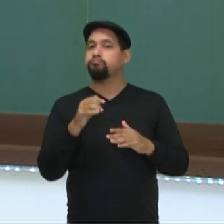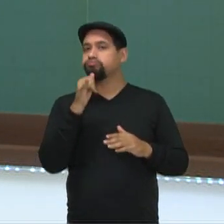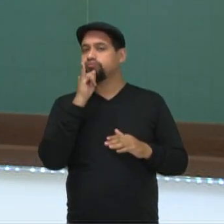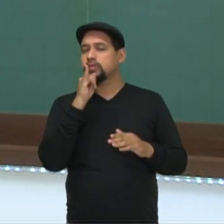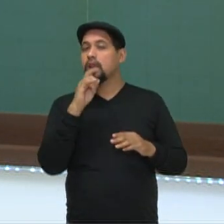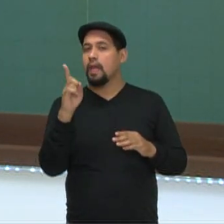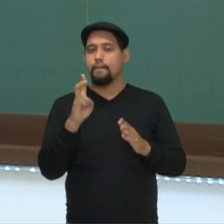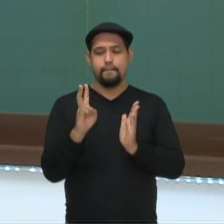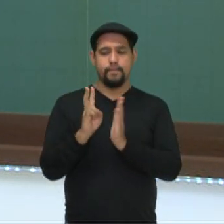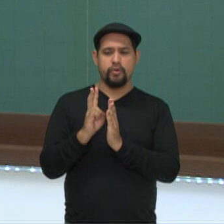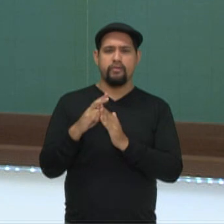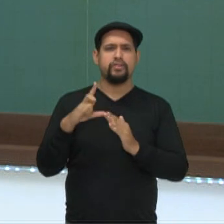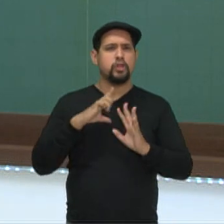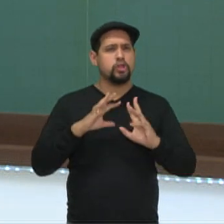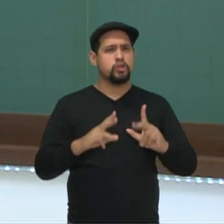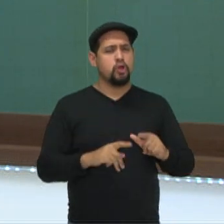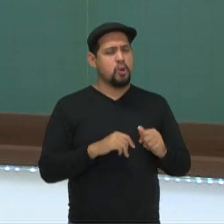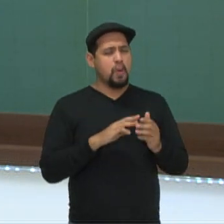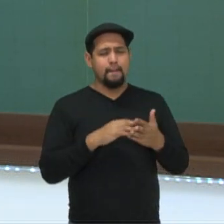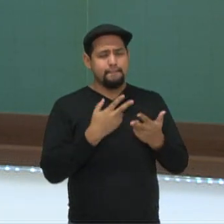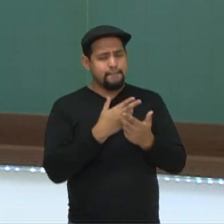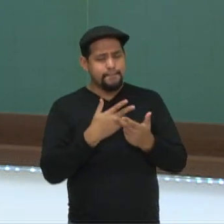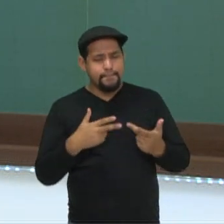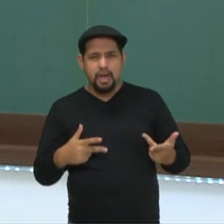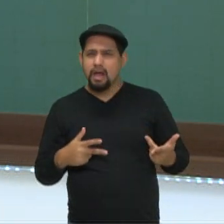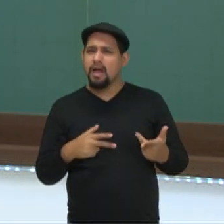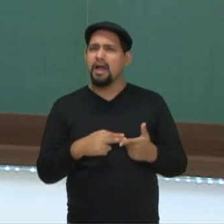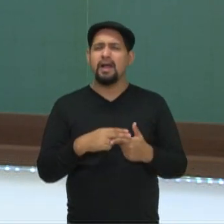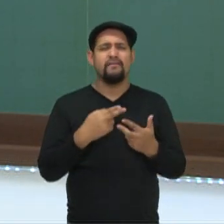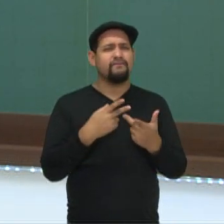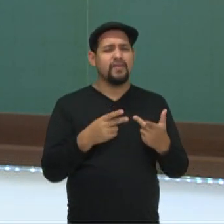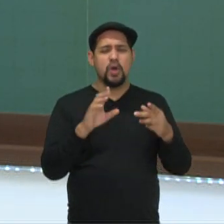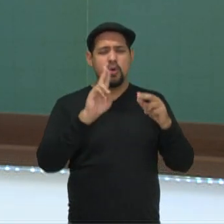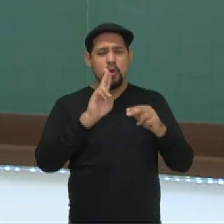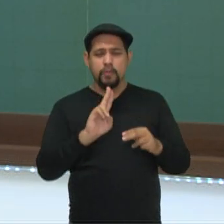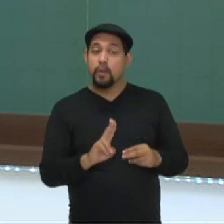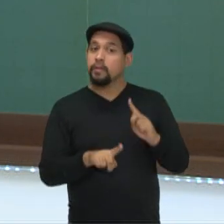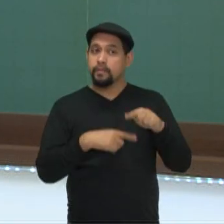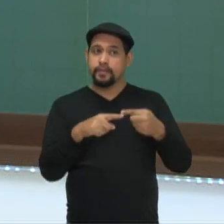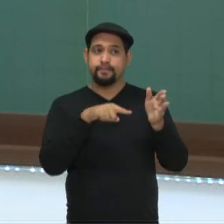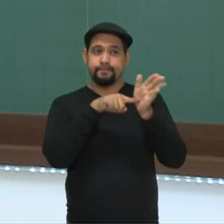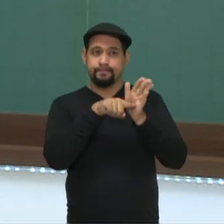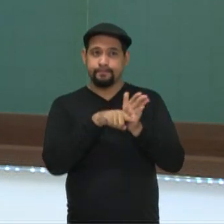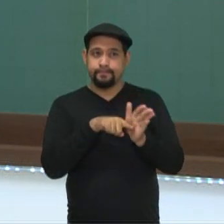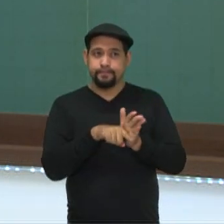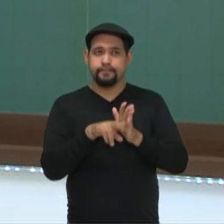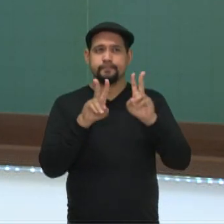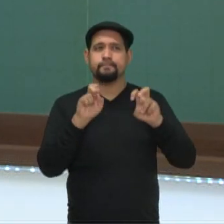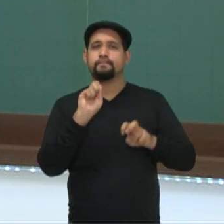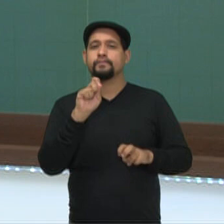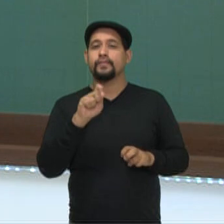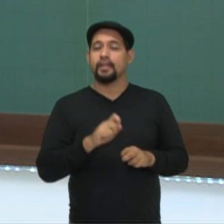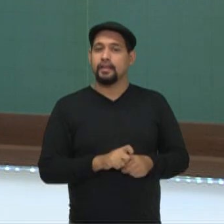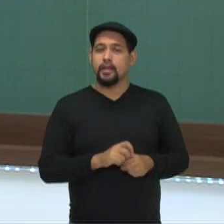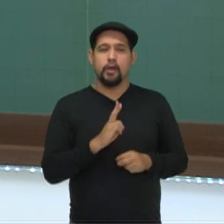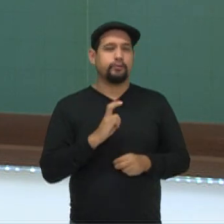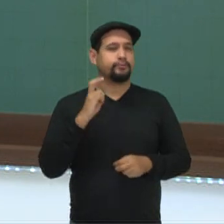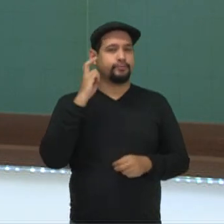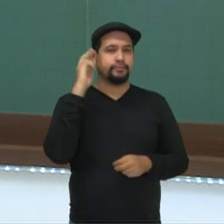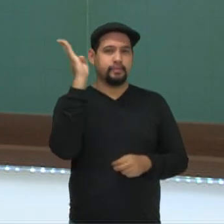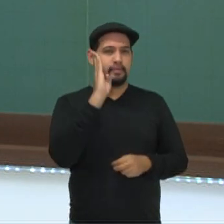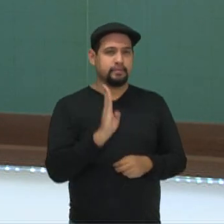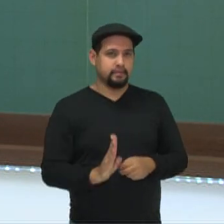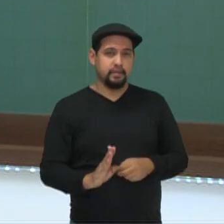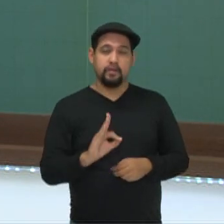uma mitologia Naipi-Tarobá. Fica aí a dica para vocês pesquisarem sobre folclore brasileiro, sobre as